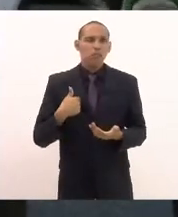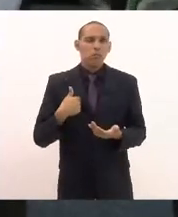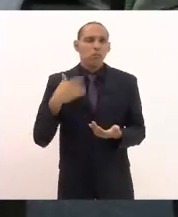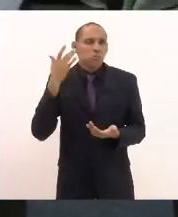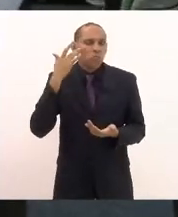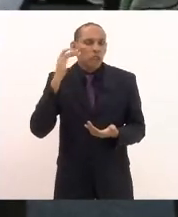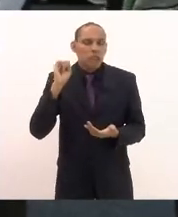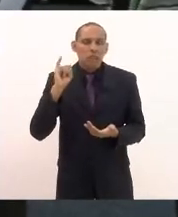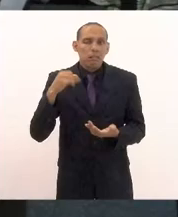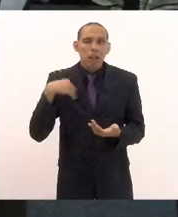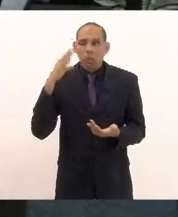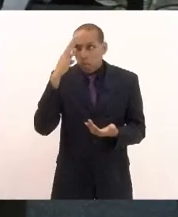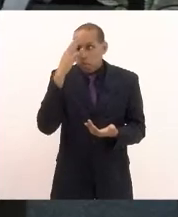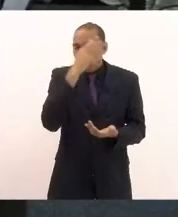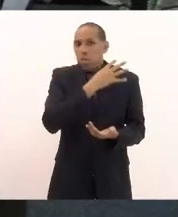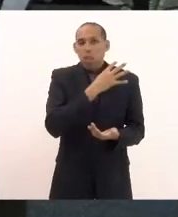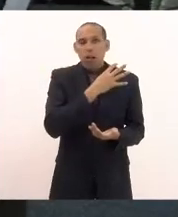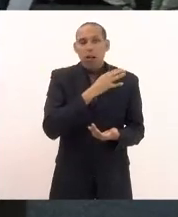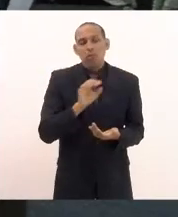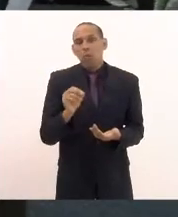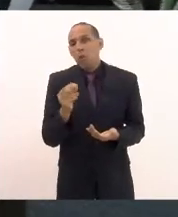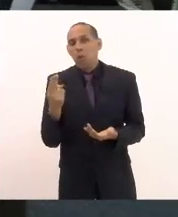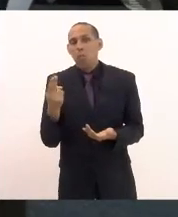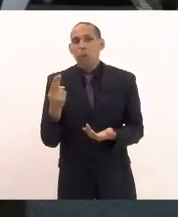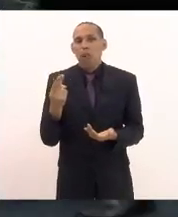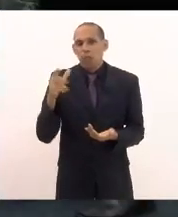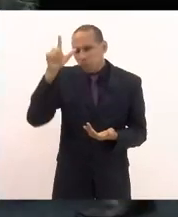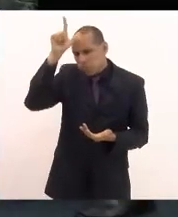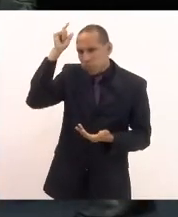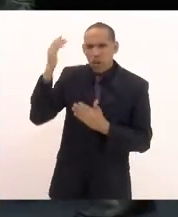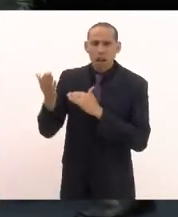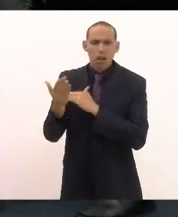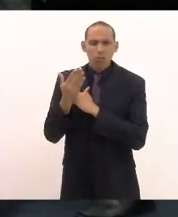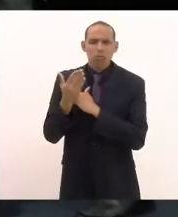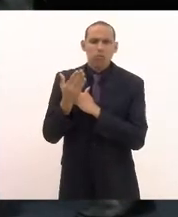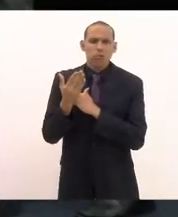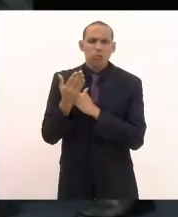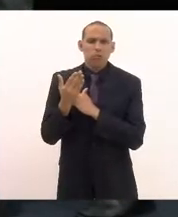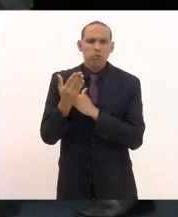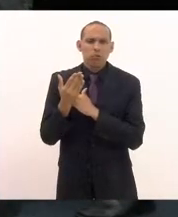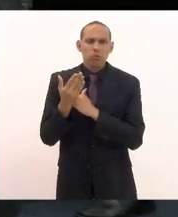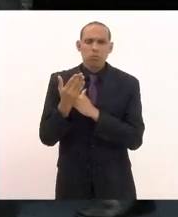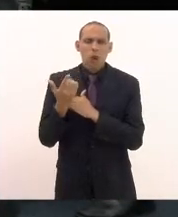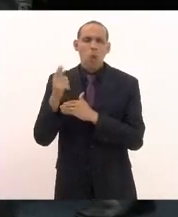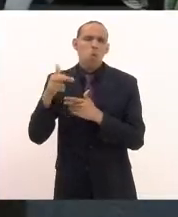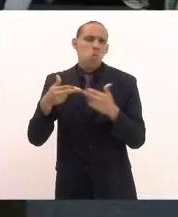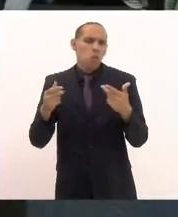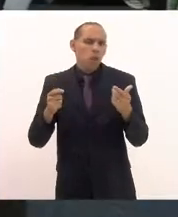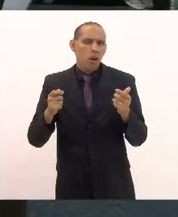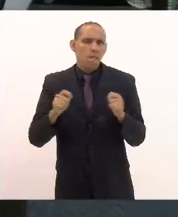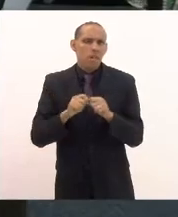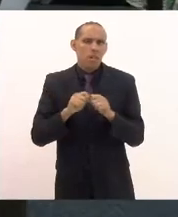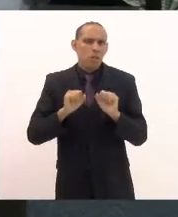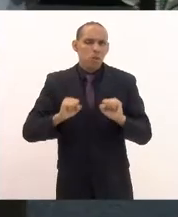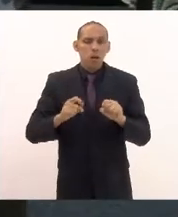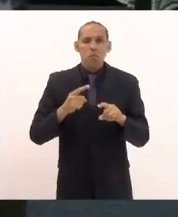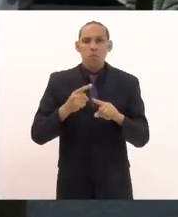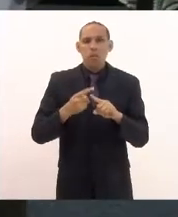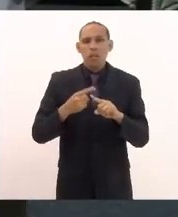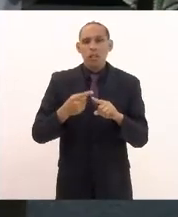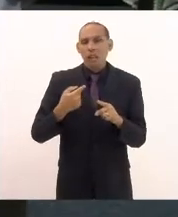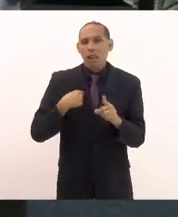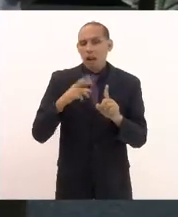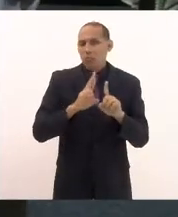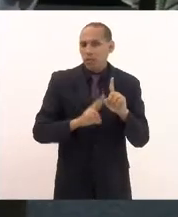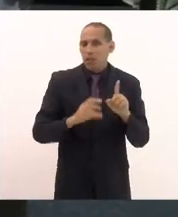sei se foi distração minha ou se foi algum problema. Eu não sei se o Luiz Paulo pode ajudar a gente a construir uma alternativa. Eu fiz essa questão de ordem porque, nesse caso, eu fui o relator